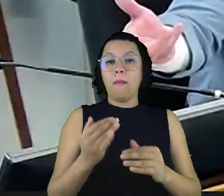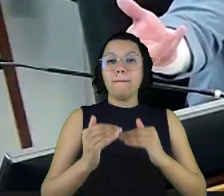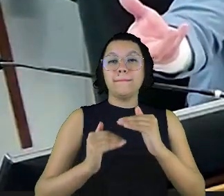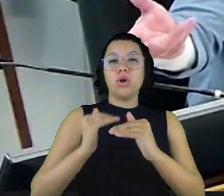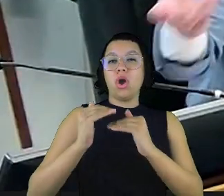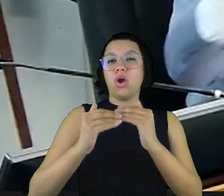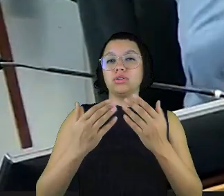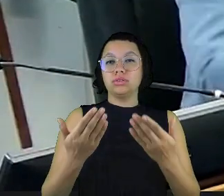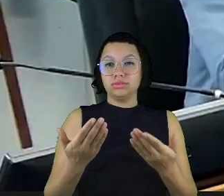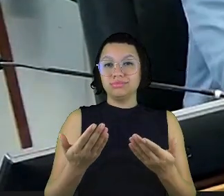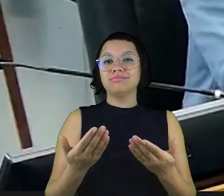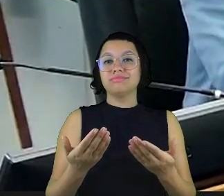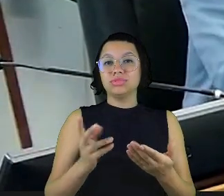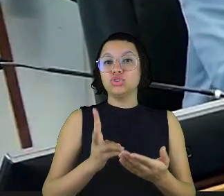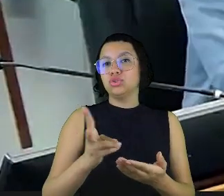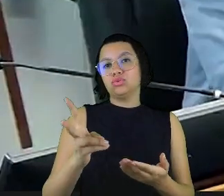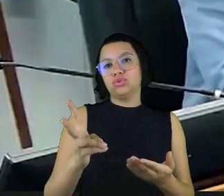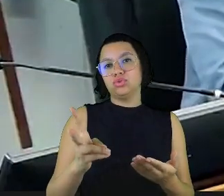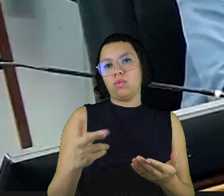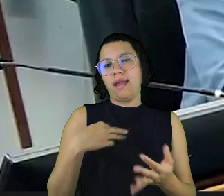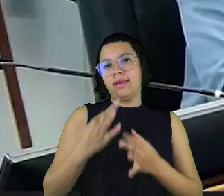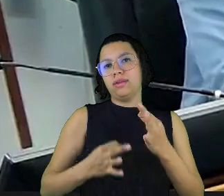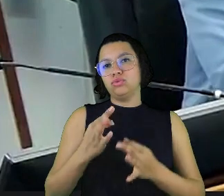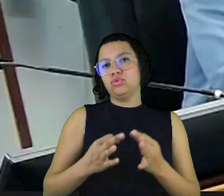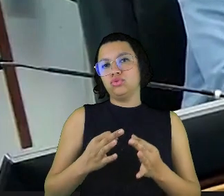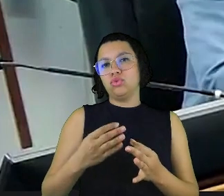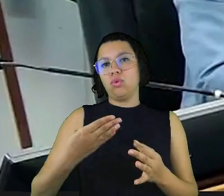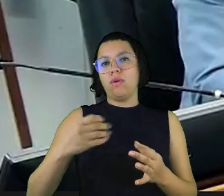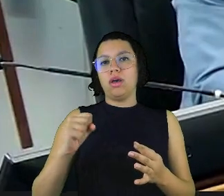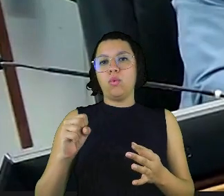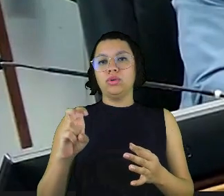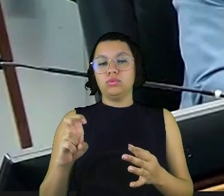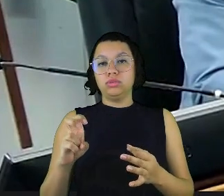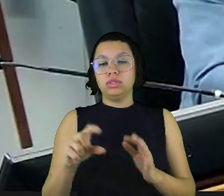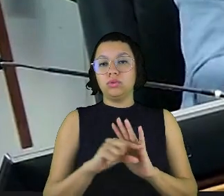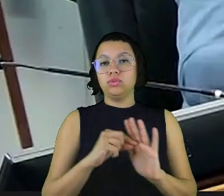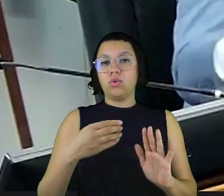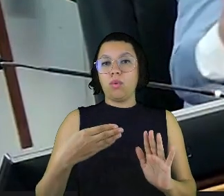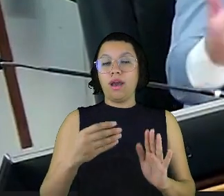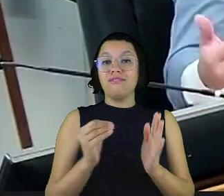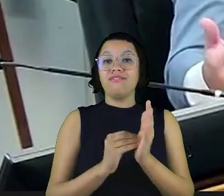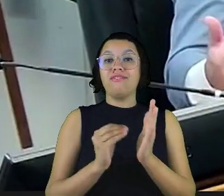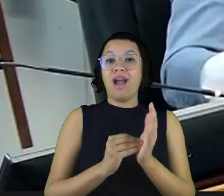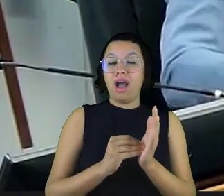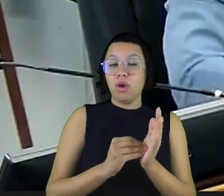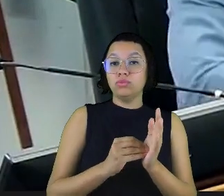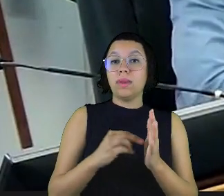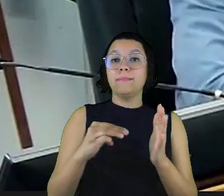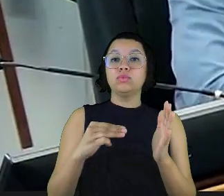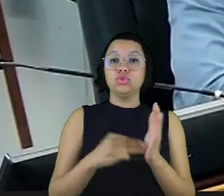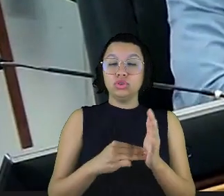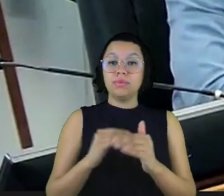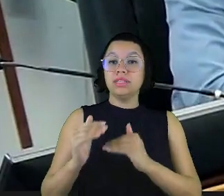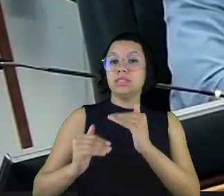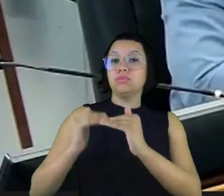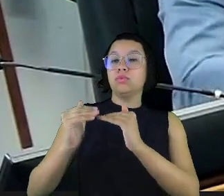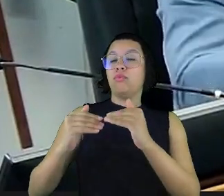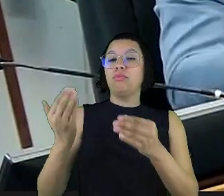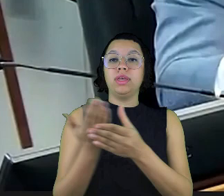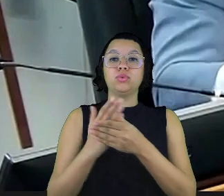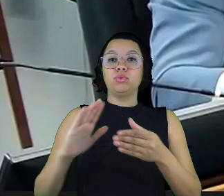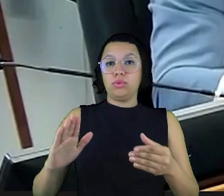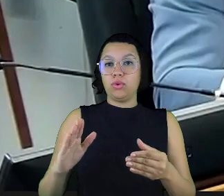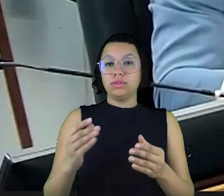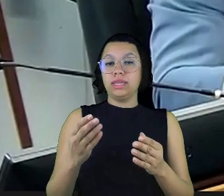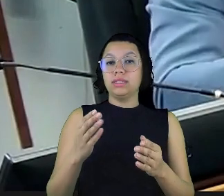de prosseguir. Eu julgo pelo 485, inciso 4, falta de pressuposto processual de desenvolvimento do processo. Existe um lado